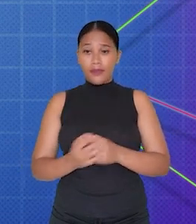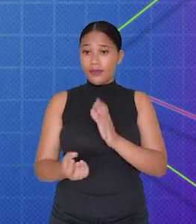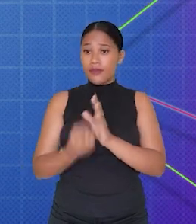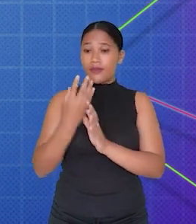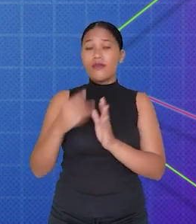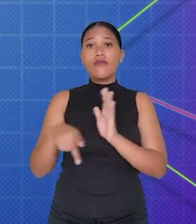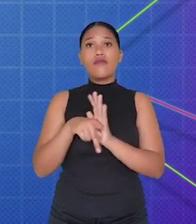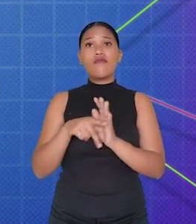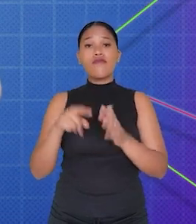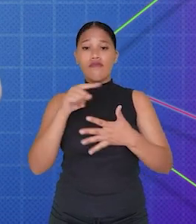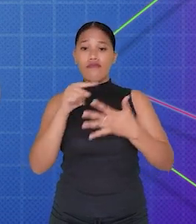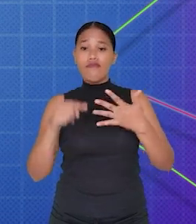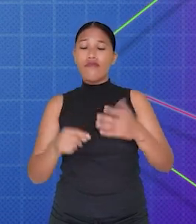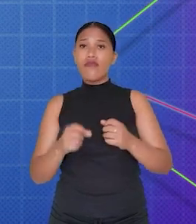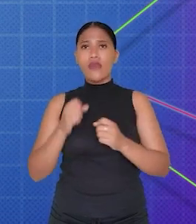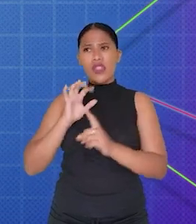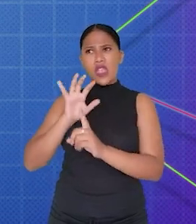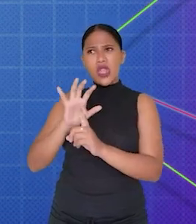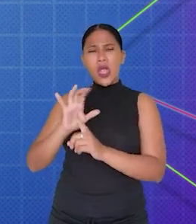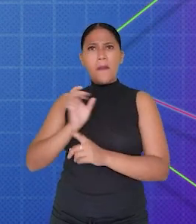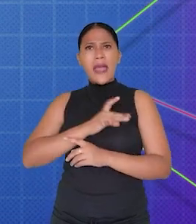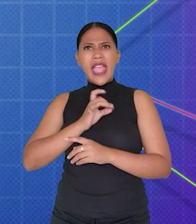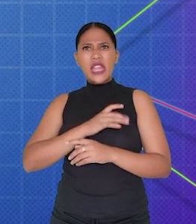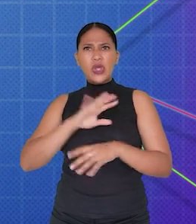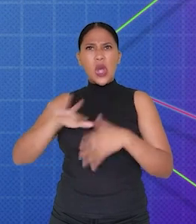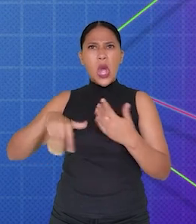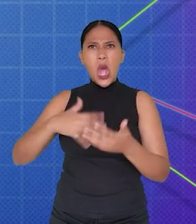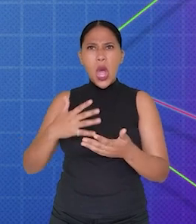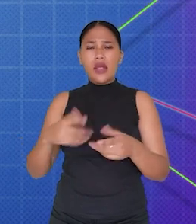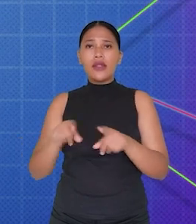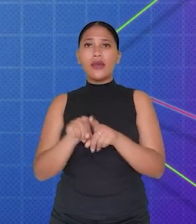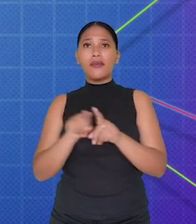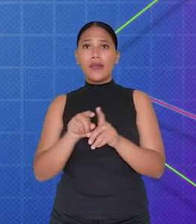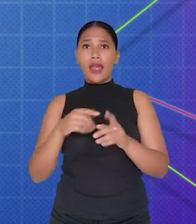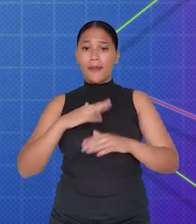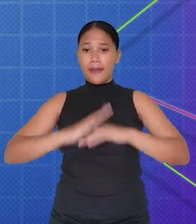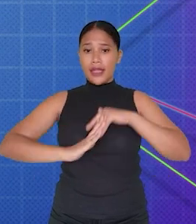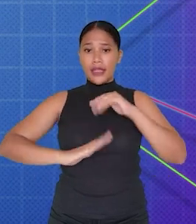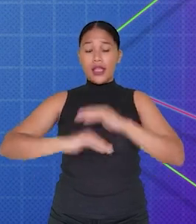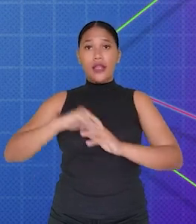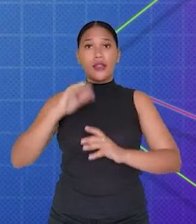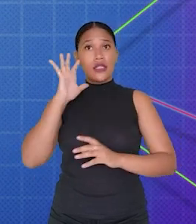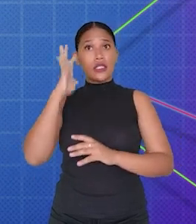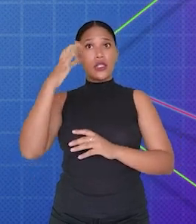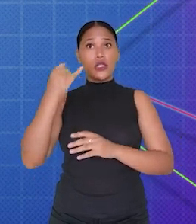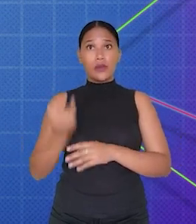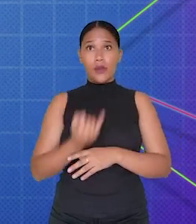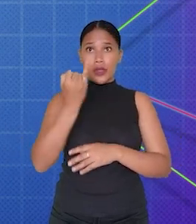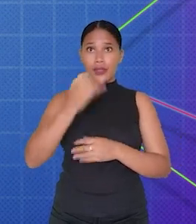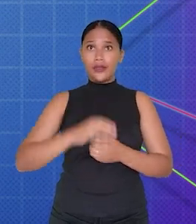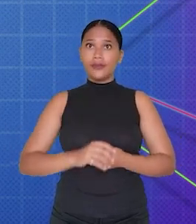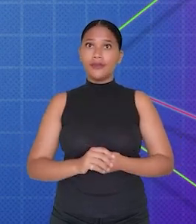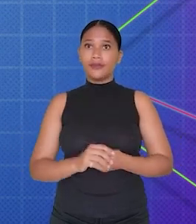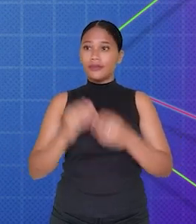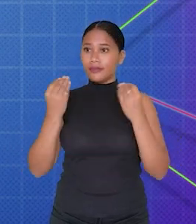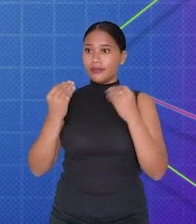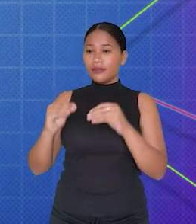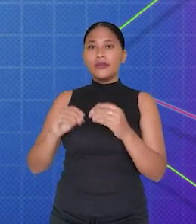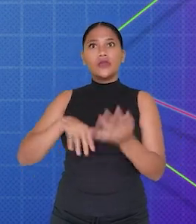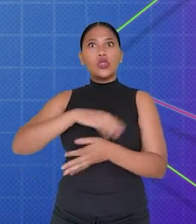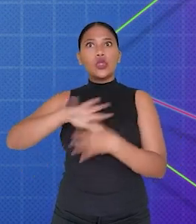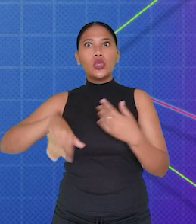Crie situações que forcem o personagem a superar seus medos, aprimorar habilidades e tomar decisões importantes.